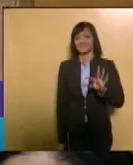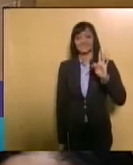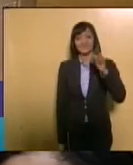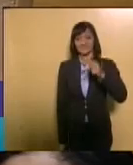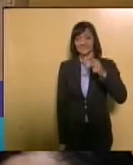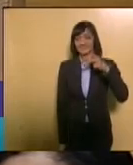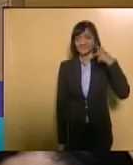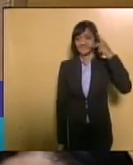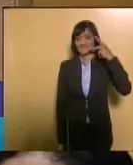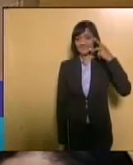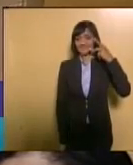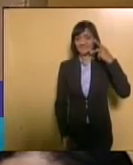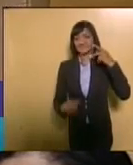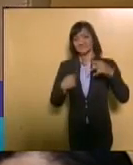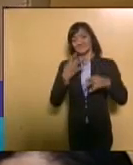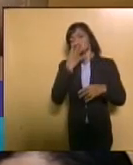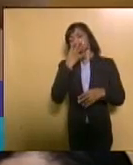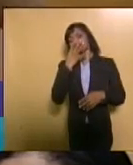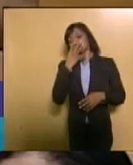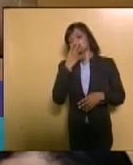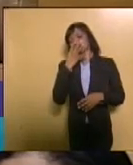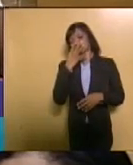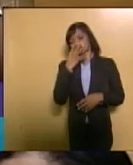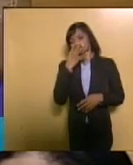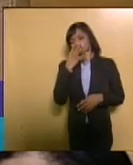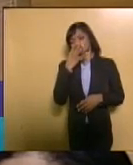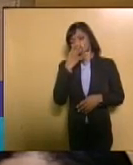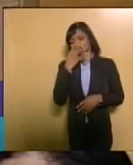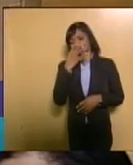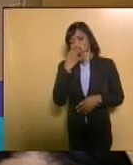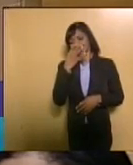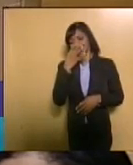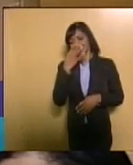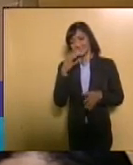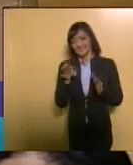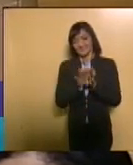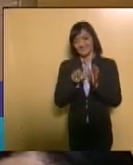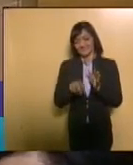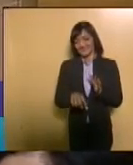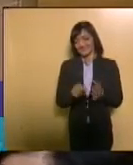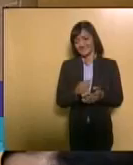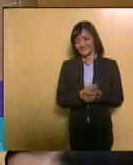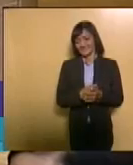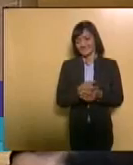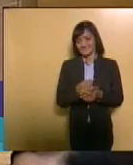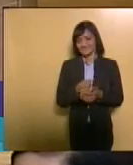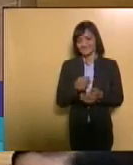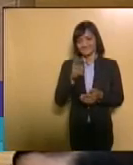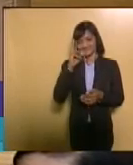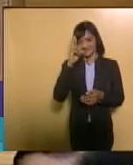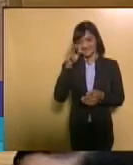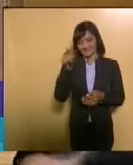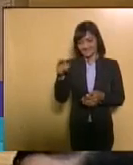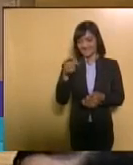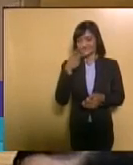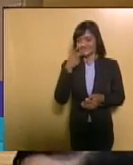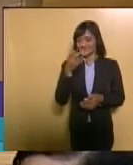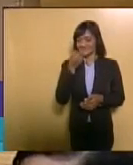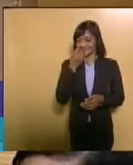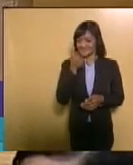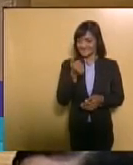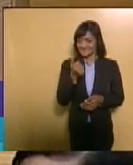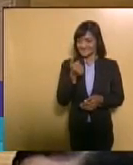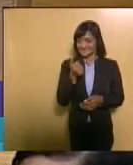uma das pessoas que eu admiro muito que eu vim assistir aqui há poucas poucas vezes que eu vim assistir foi o senhor George ali que ele fala muito bem esquisito